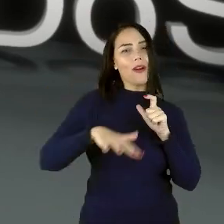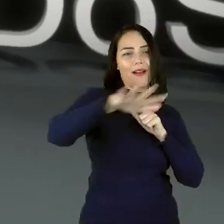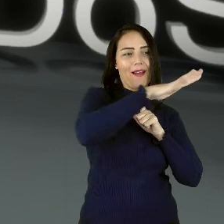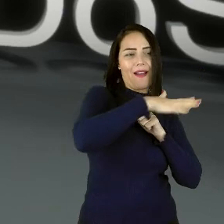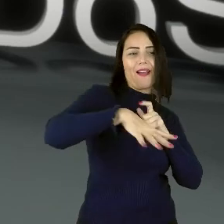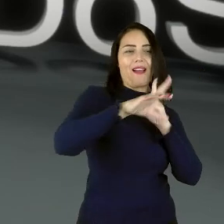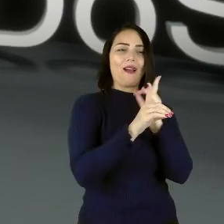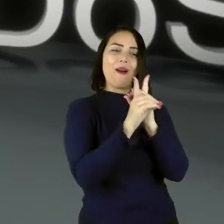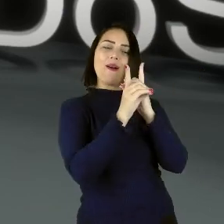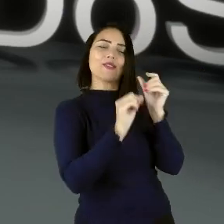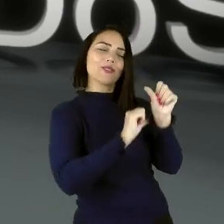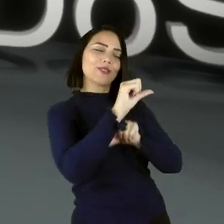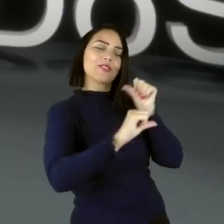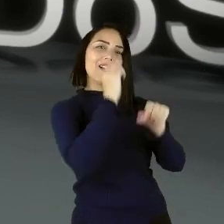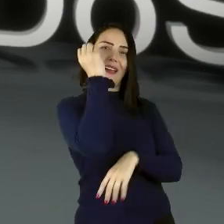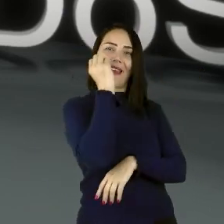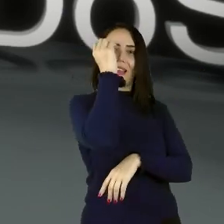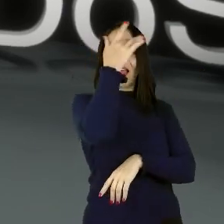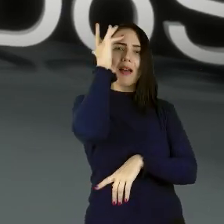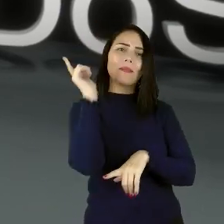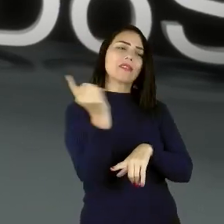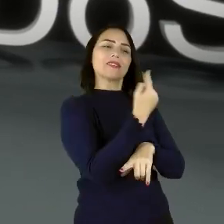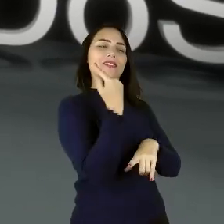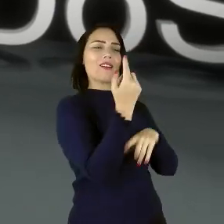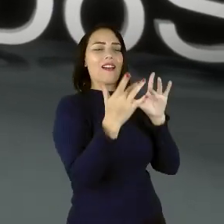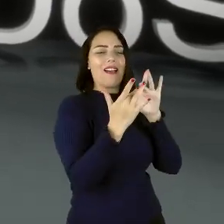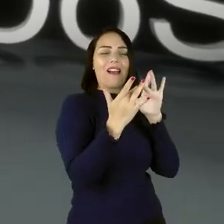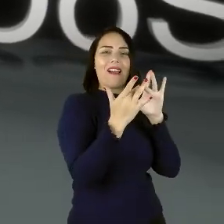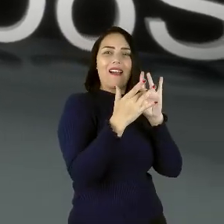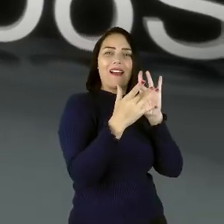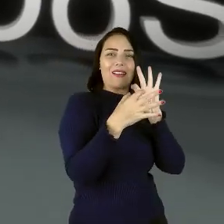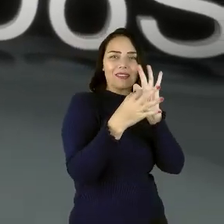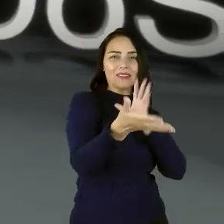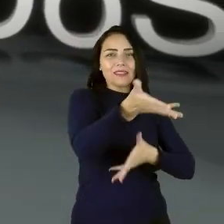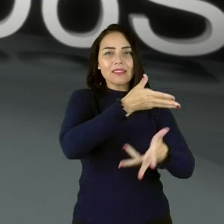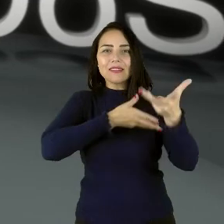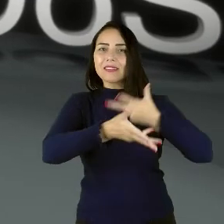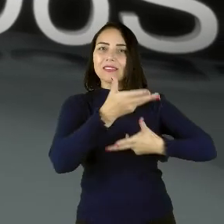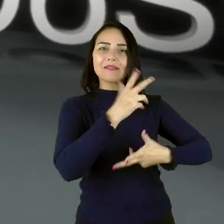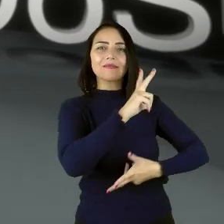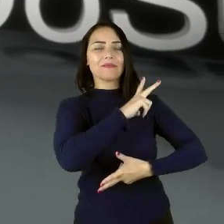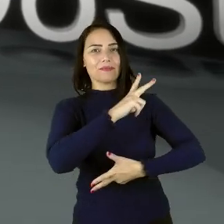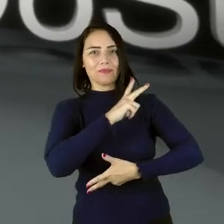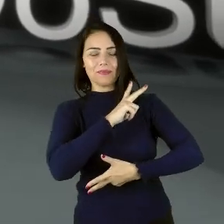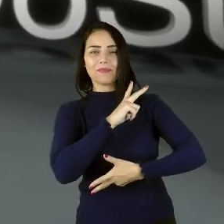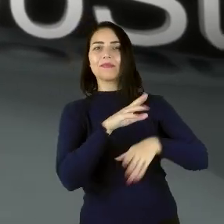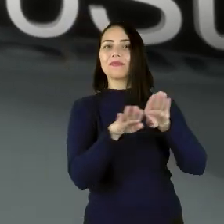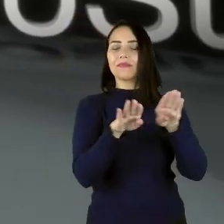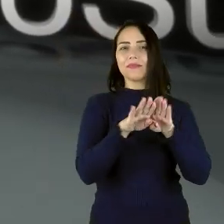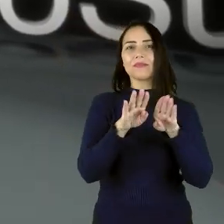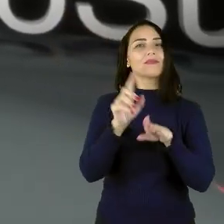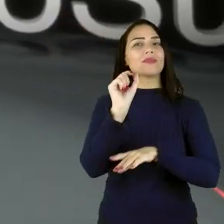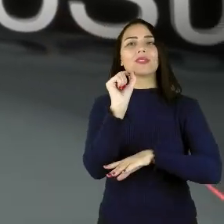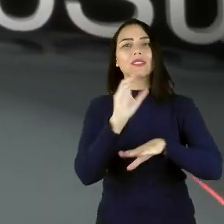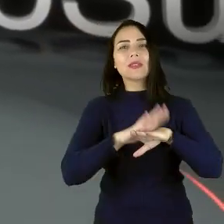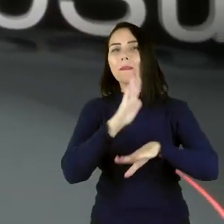e troca de vivências, pensados para que as pessoas se conectem uma com as outras, com as suas particularidades e contemplem o